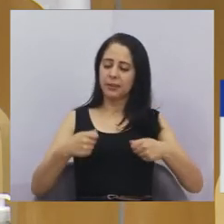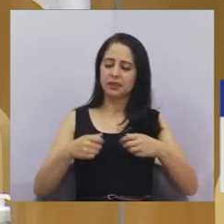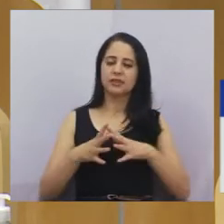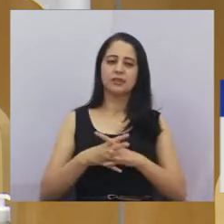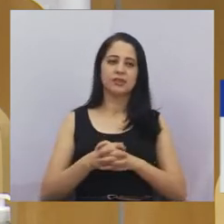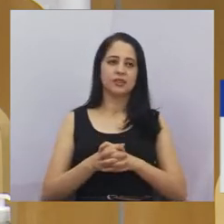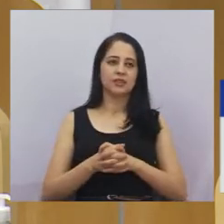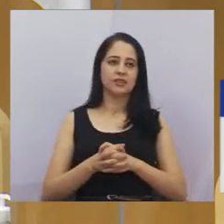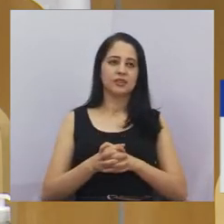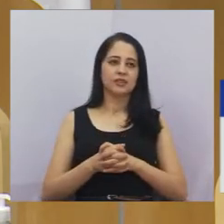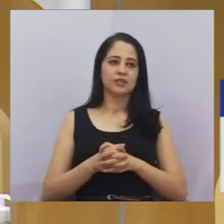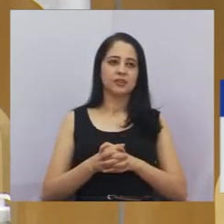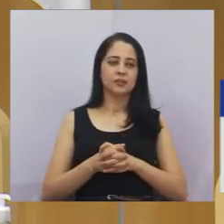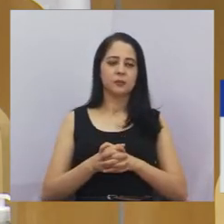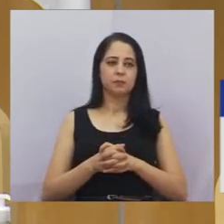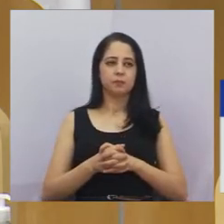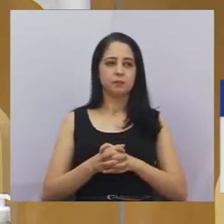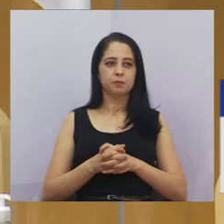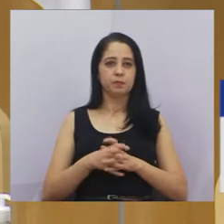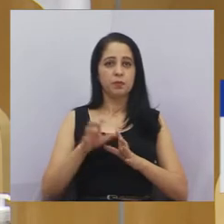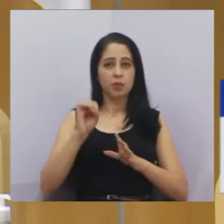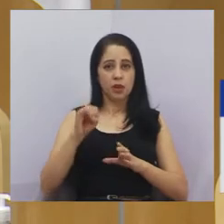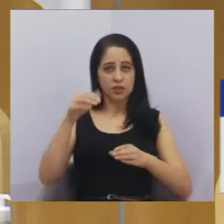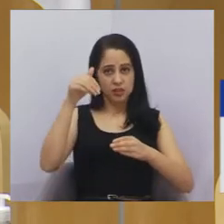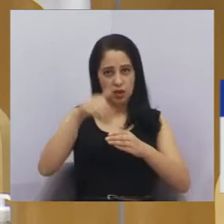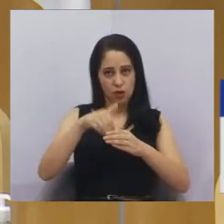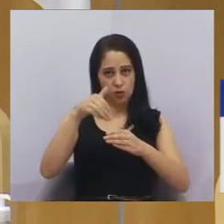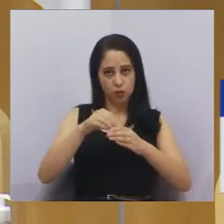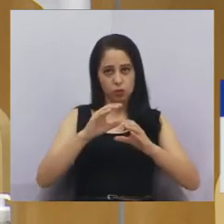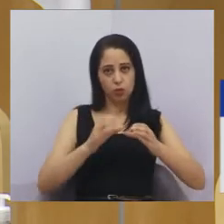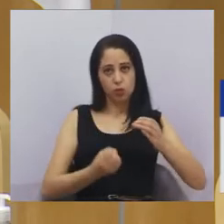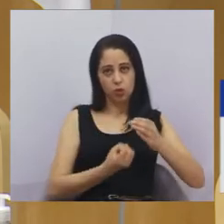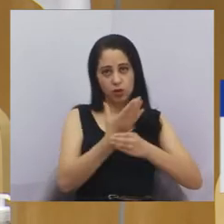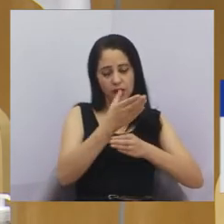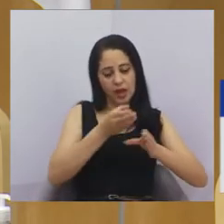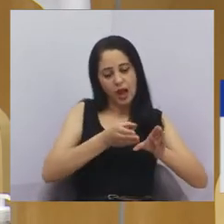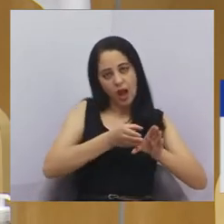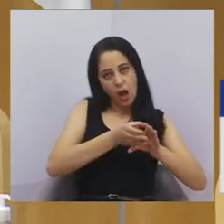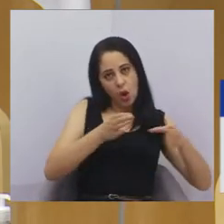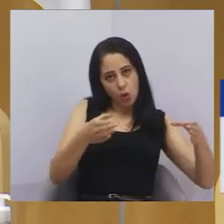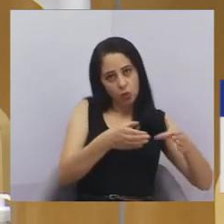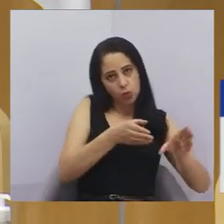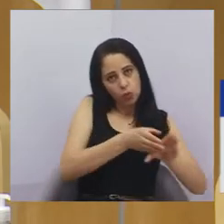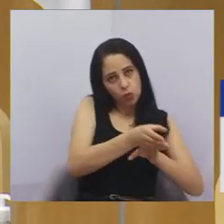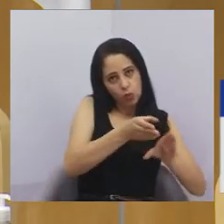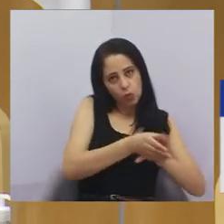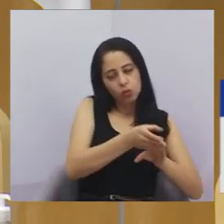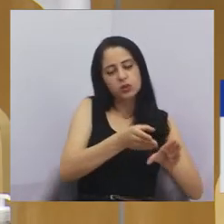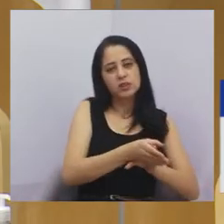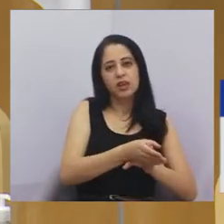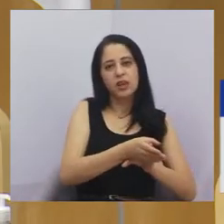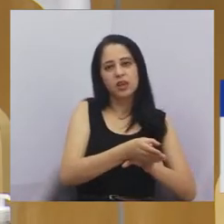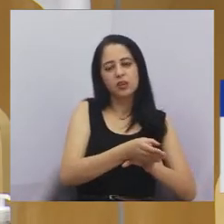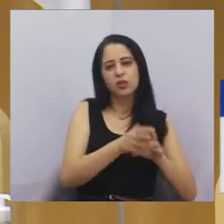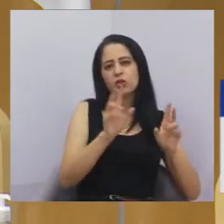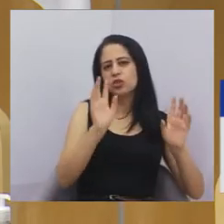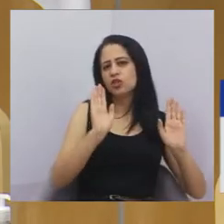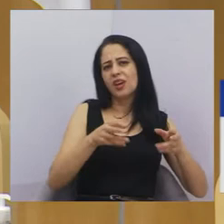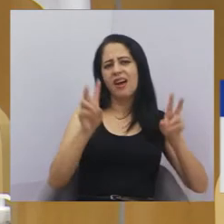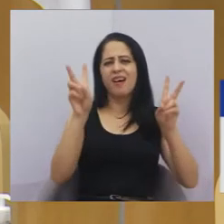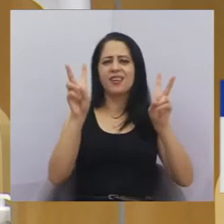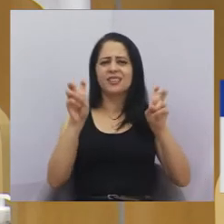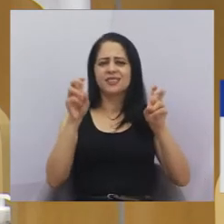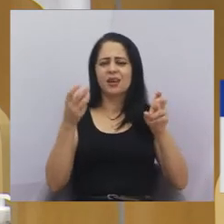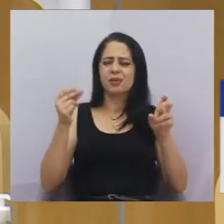E quando a gente votou aqui o conselho, uma discussão antiga, de um outro mandato, né,